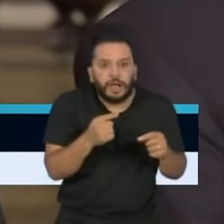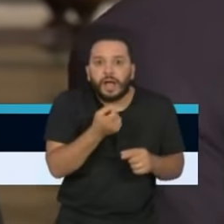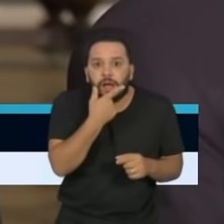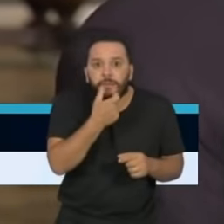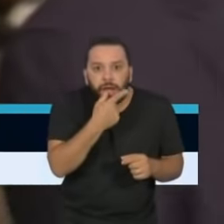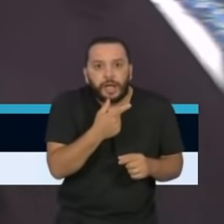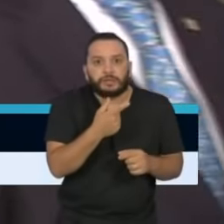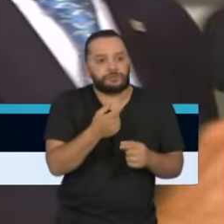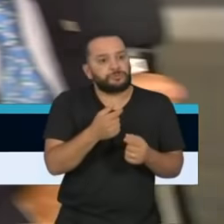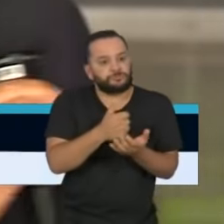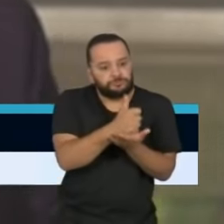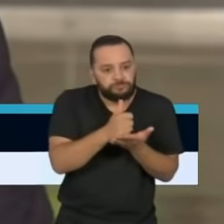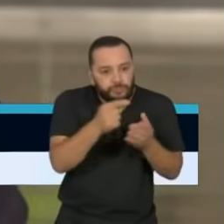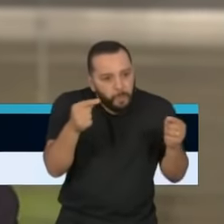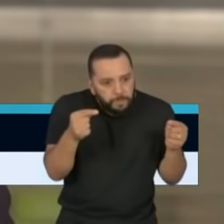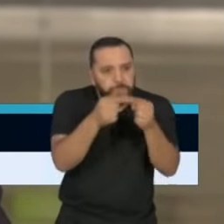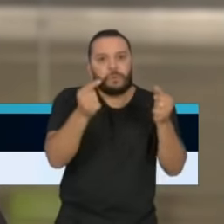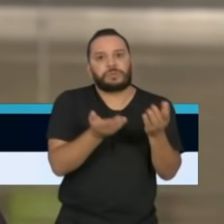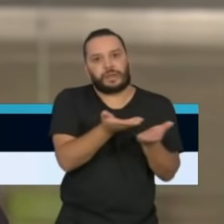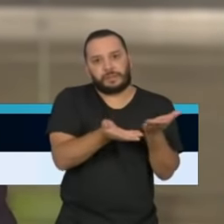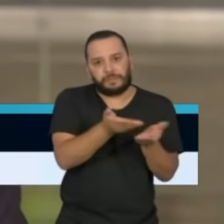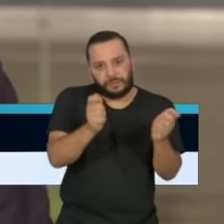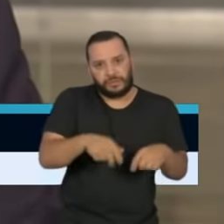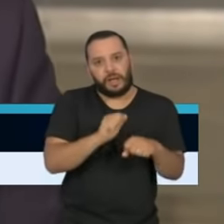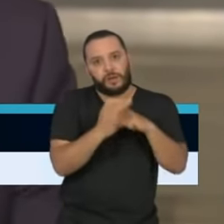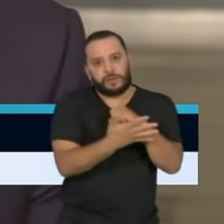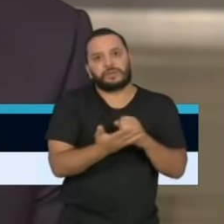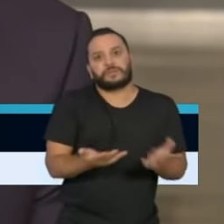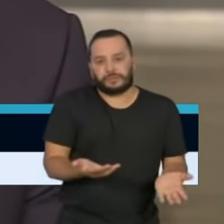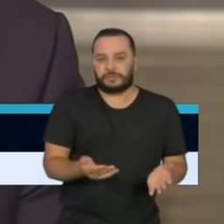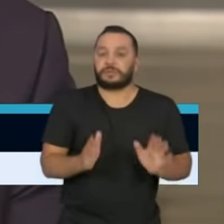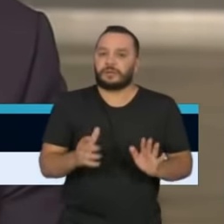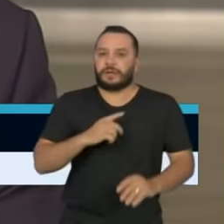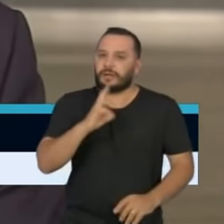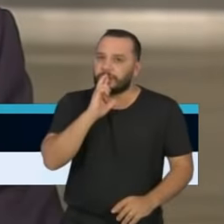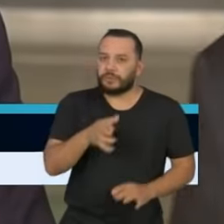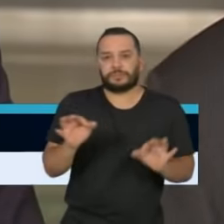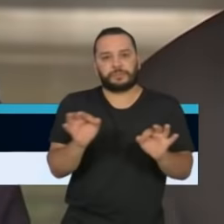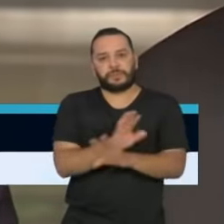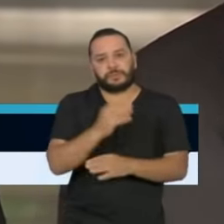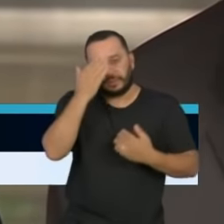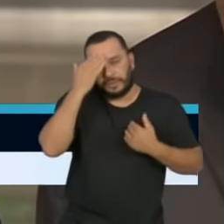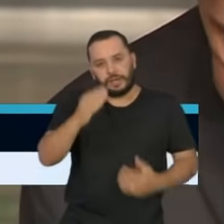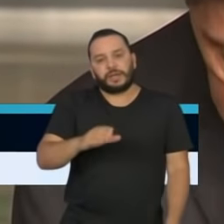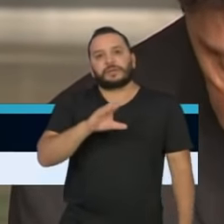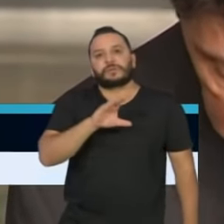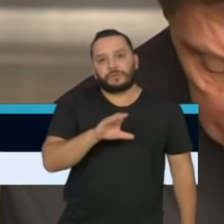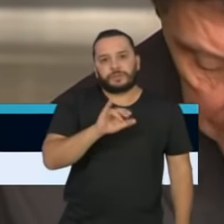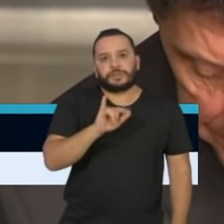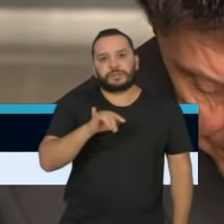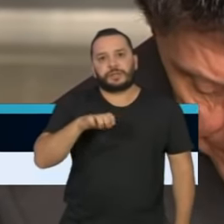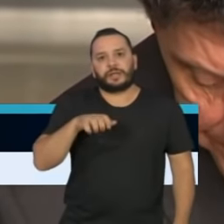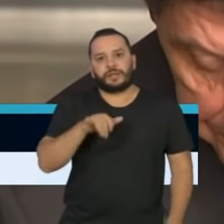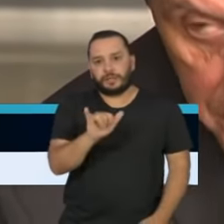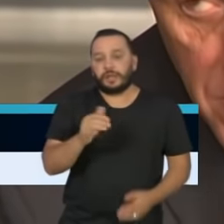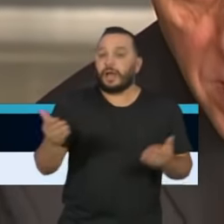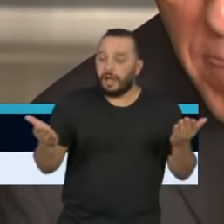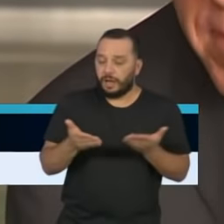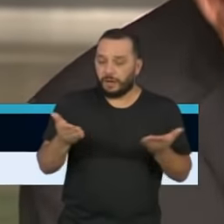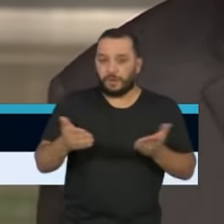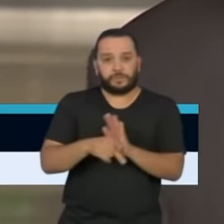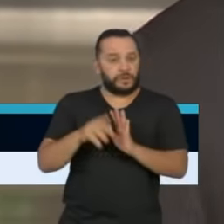Obrigado, secretário. Ok. Então, resposta feita. Obrigado, Sidney. Próximo veículo é a Rádio